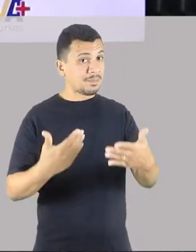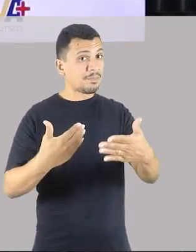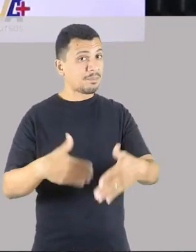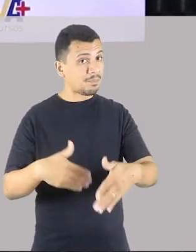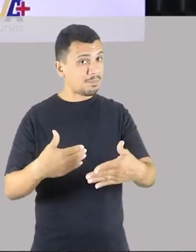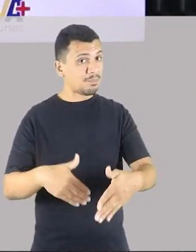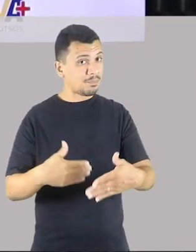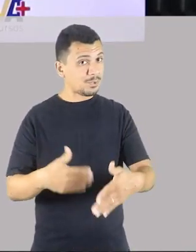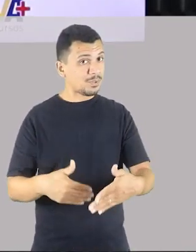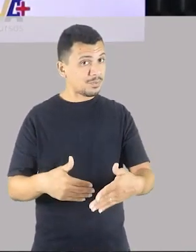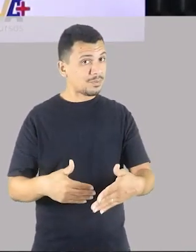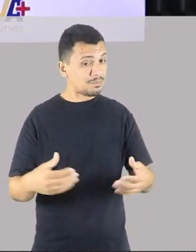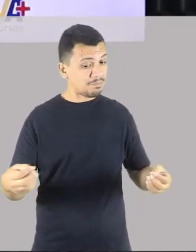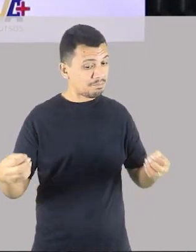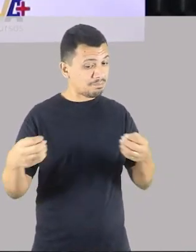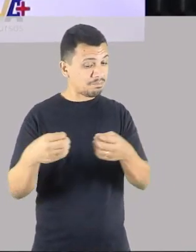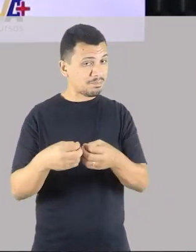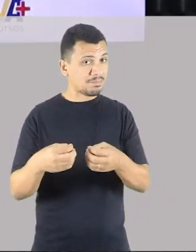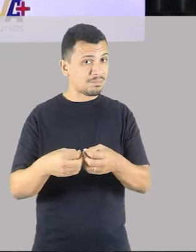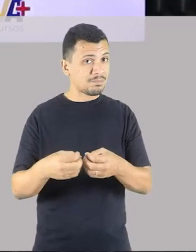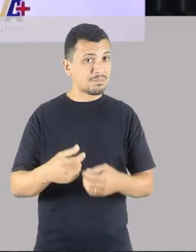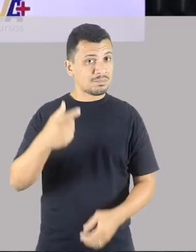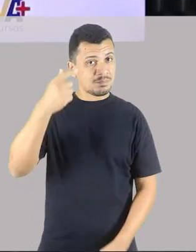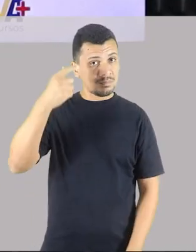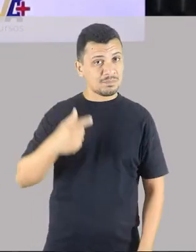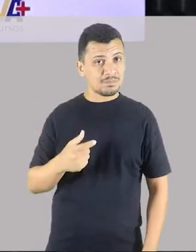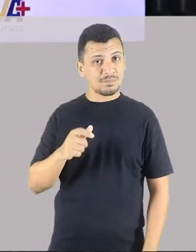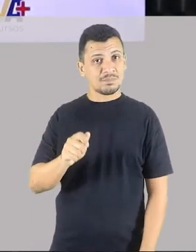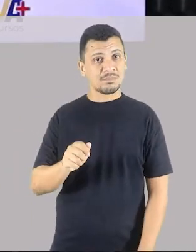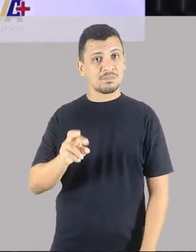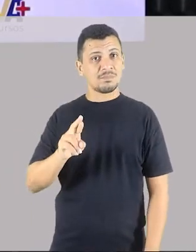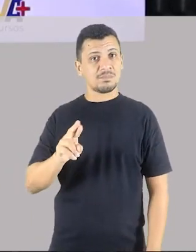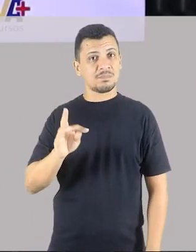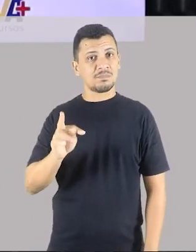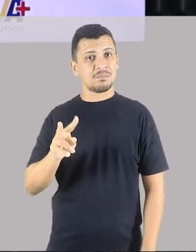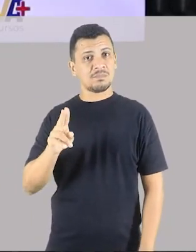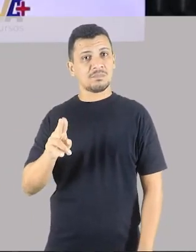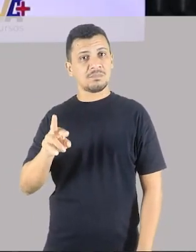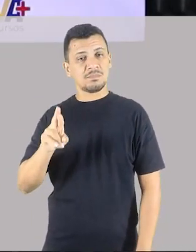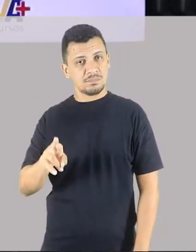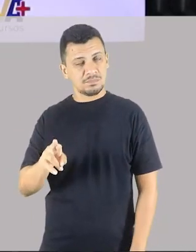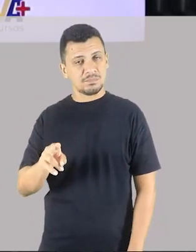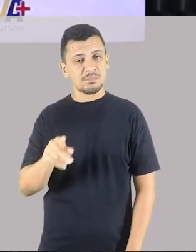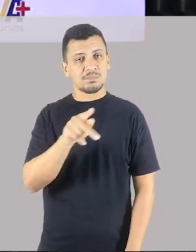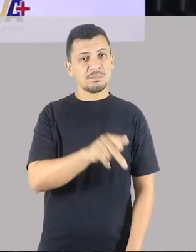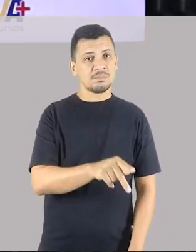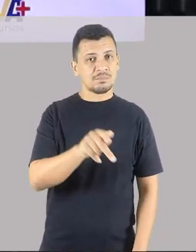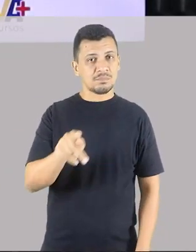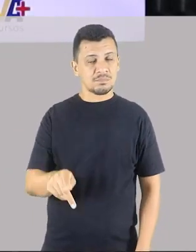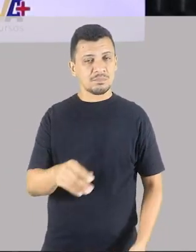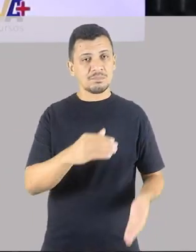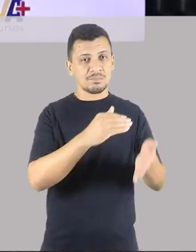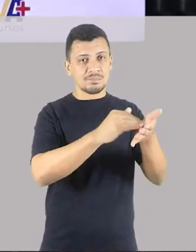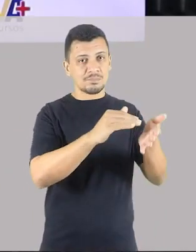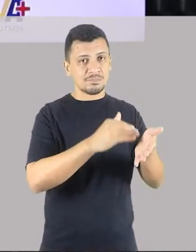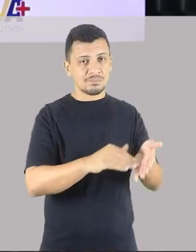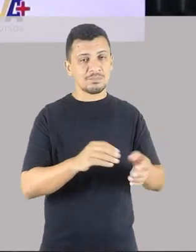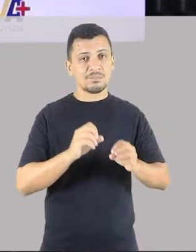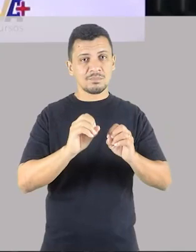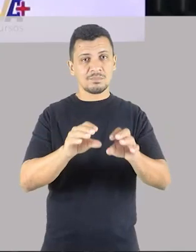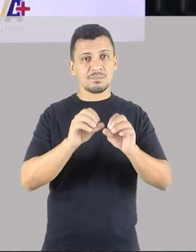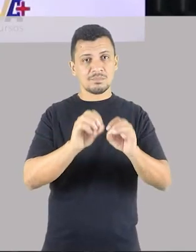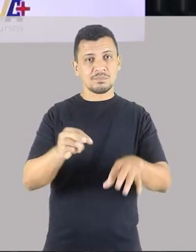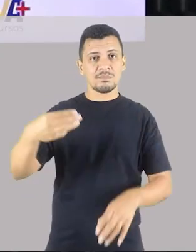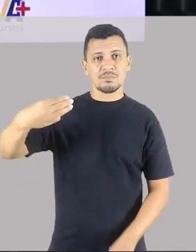Eu sou o professor Arthur Góes, professor da Rede Estadual de Ensino do Estado do Maranhão, e estamos aqui nesse